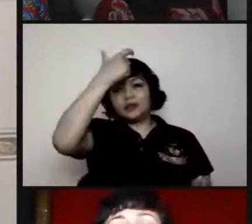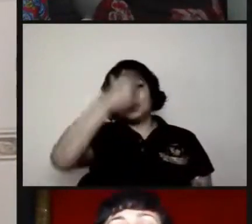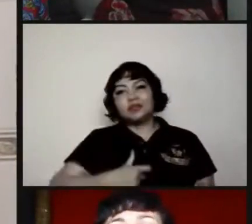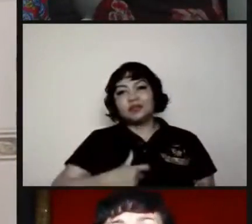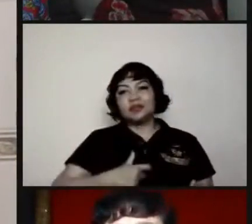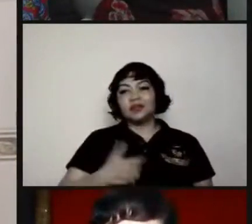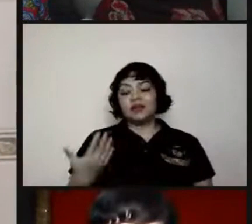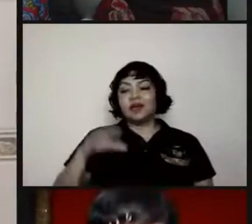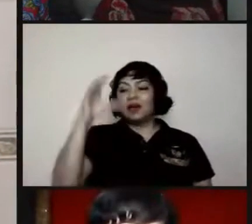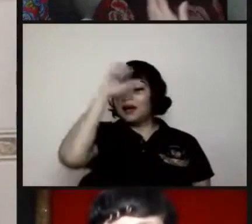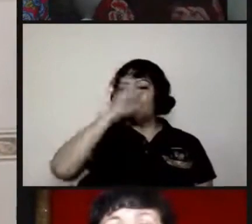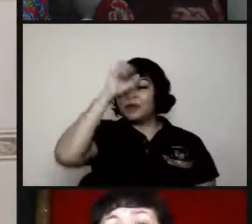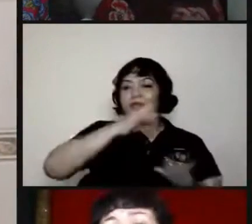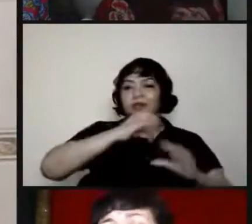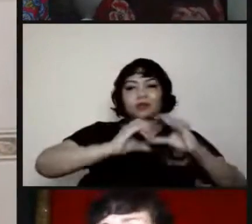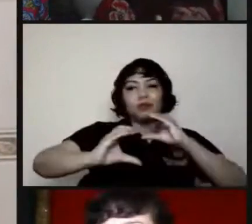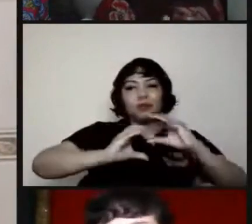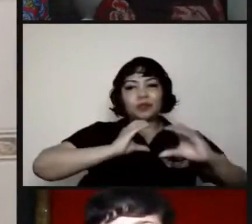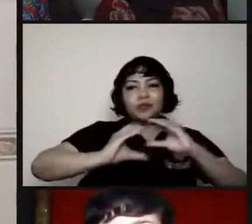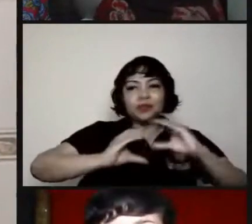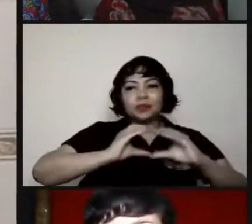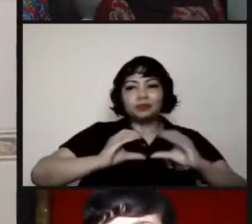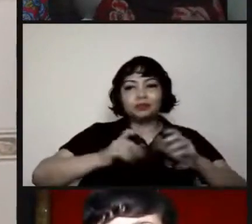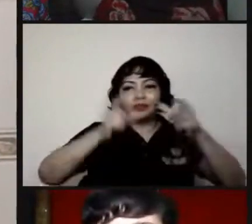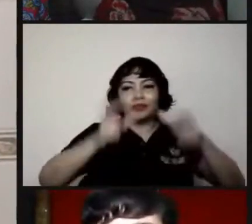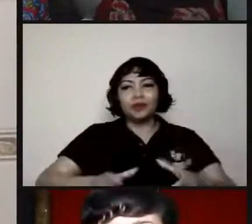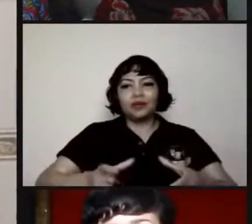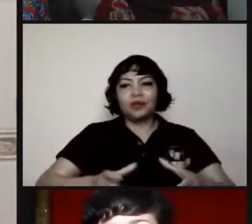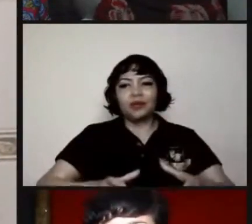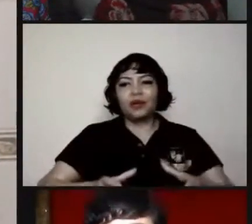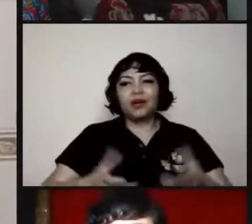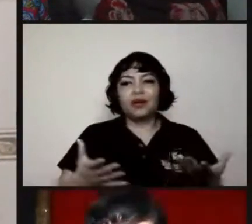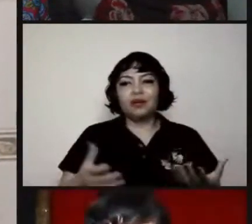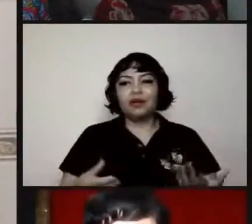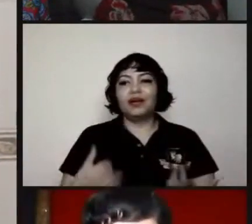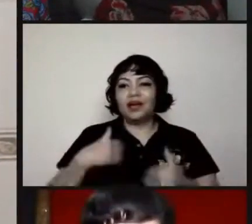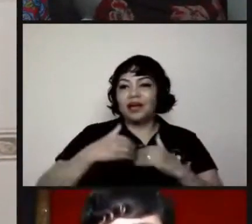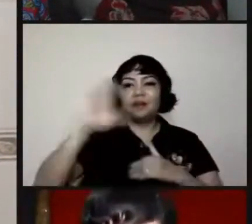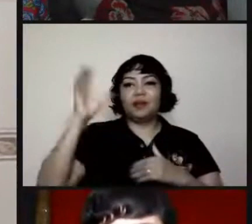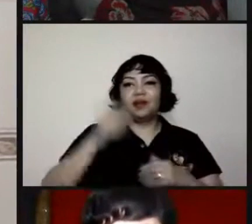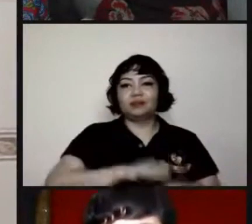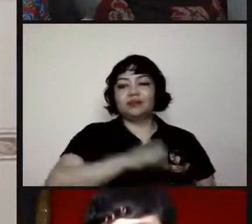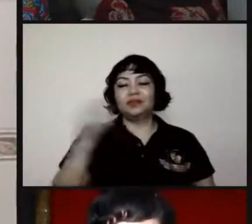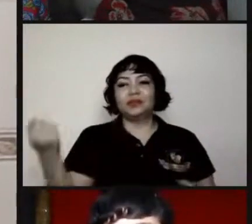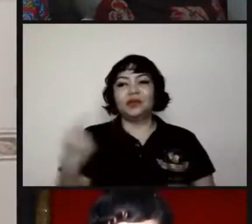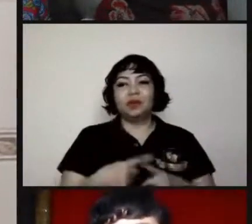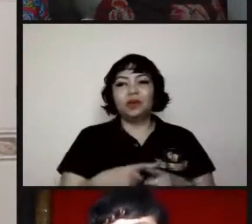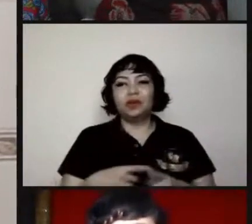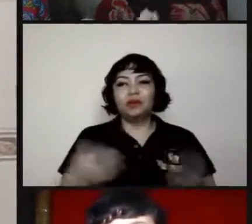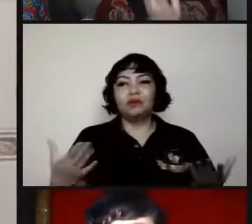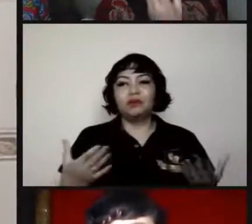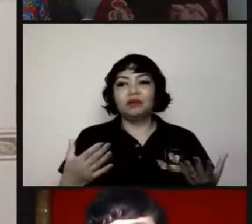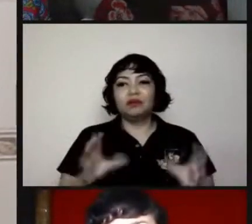Aprender a se comunicar no mundo em que a É a maior comunicação independência. é, no mundo em que a comunicação é tão problemática, né? Acho